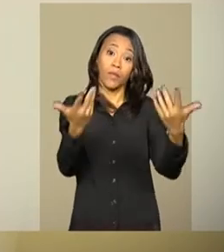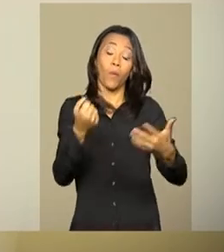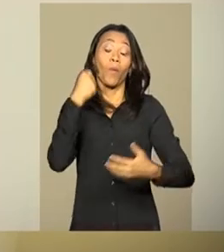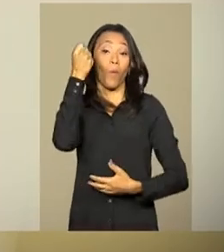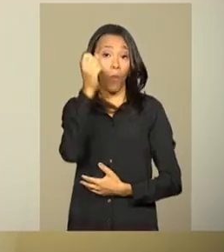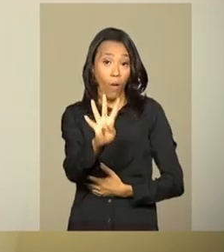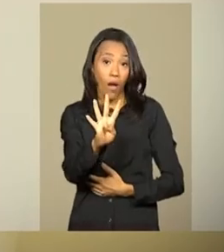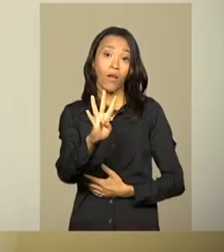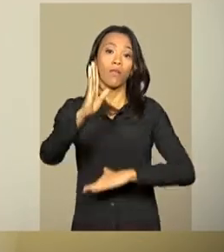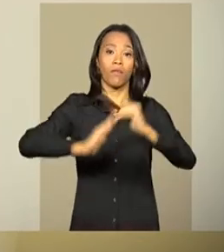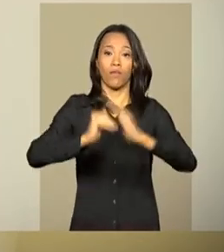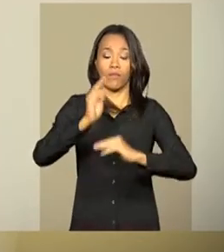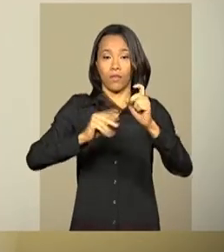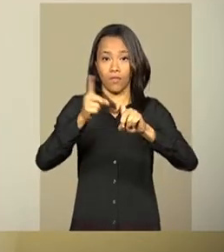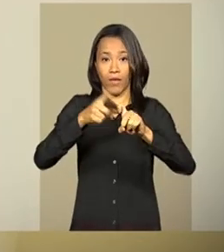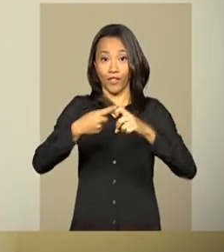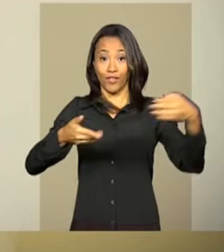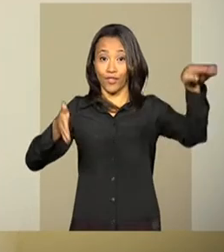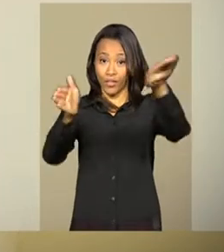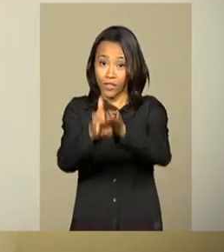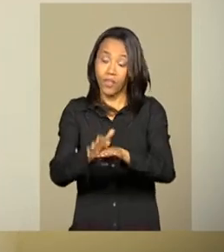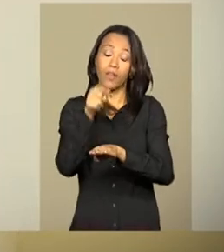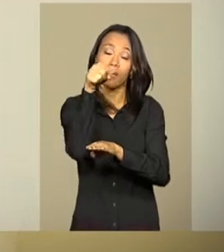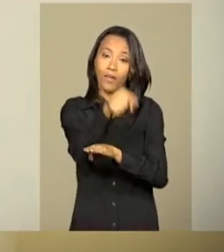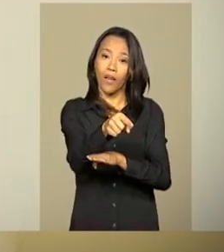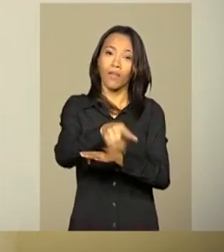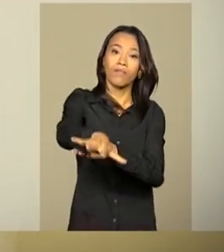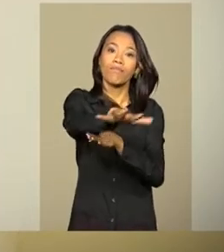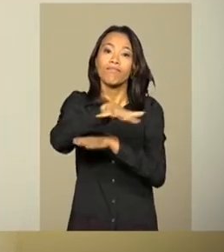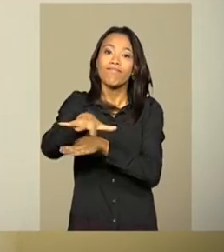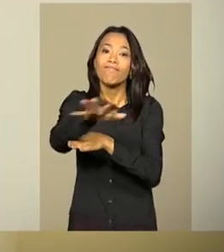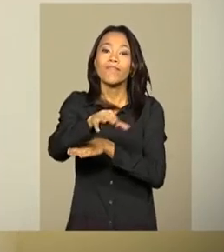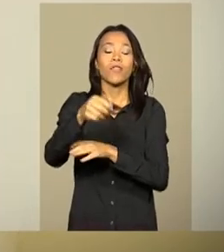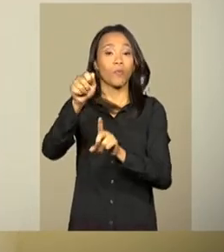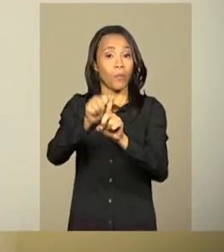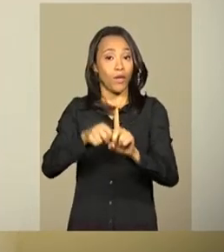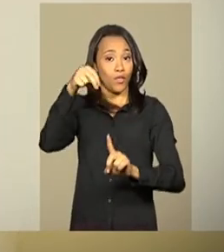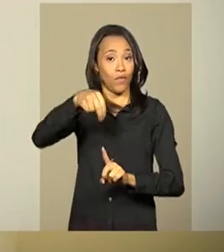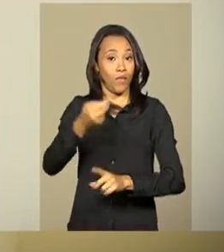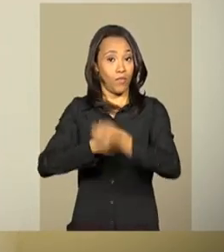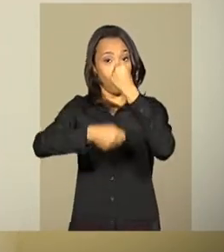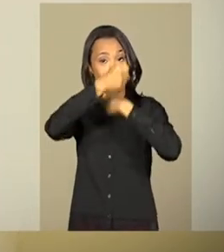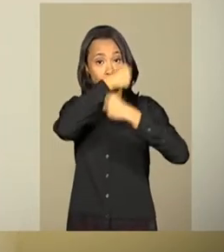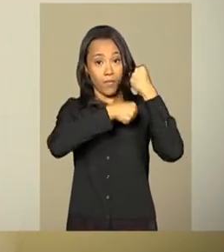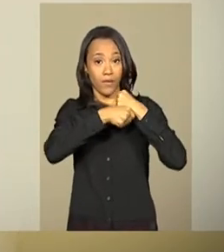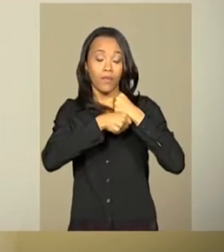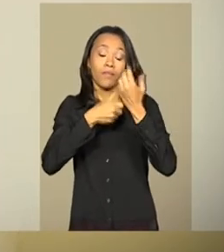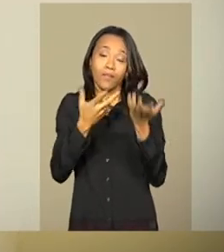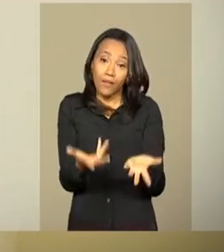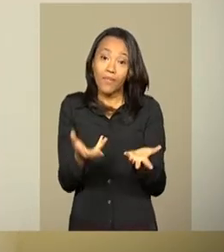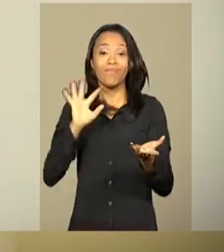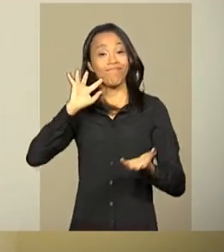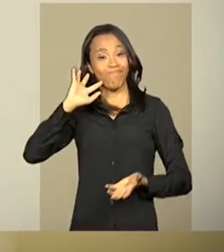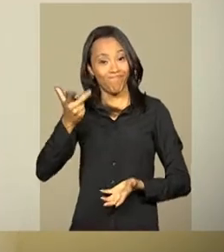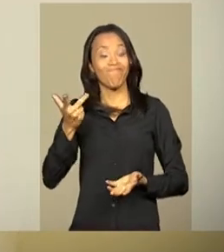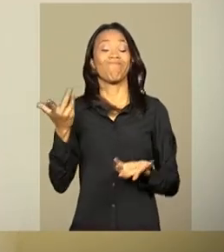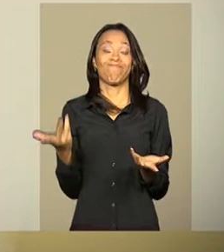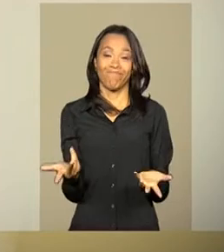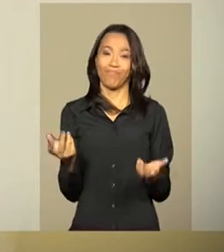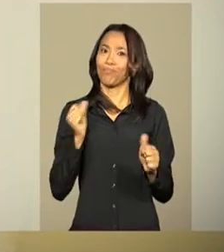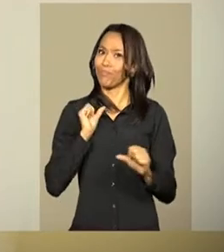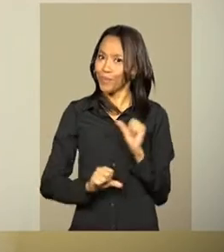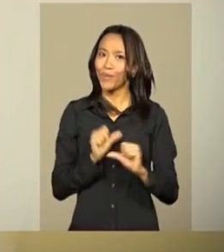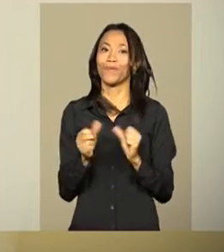profissionais do Mais Médicos chegaram ao posto de saúde da região em novembro do ano passado e aí Luciano muita coisa